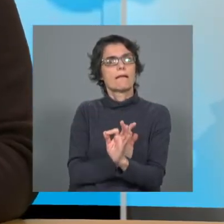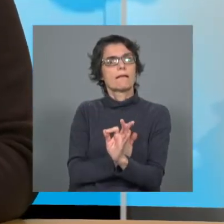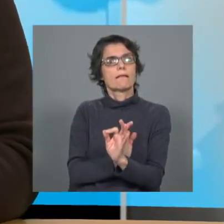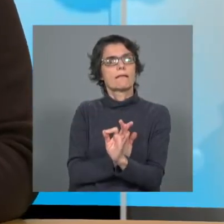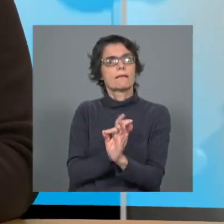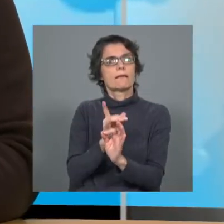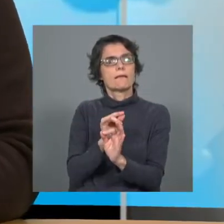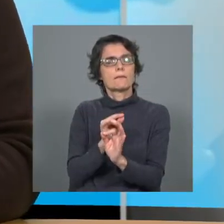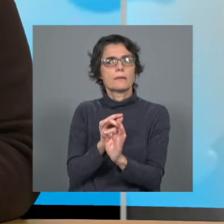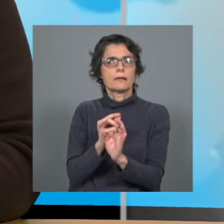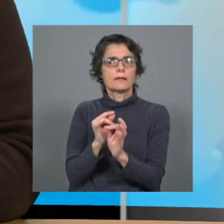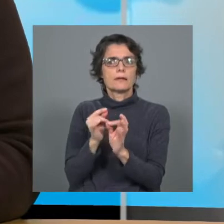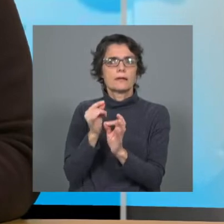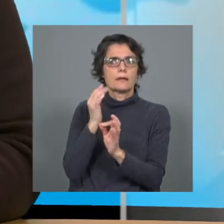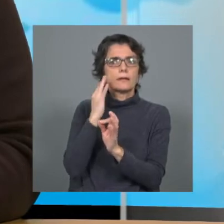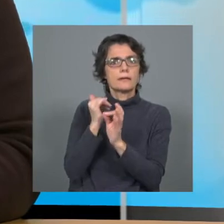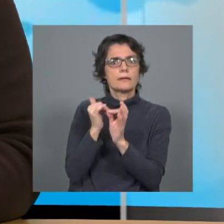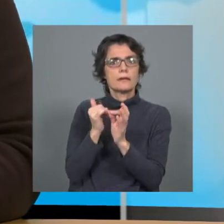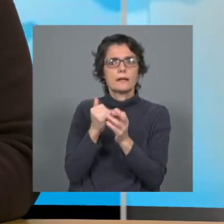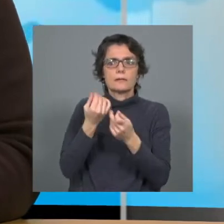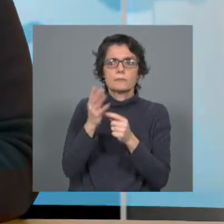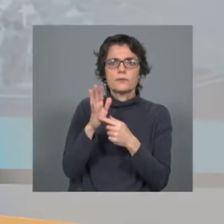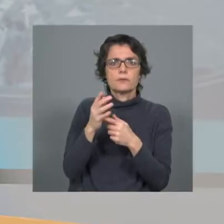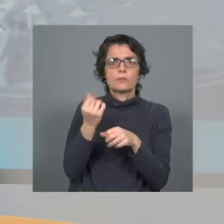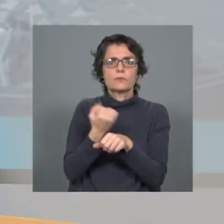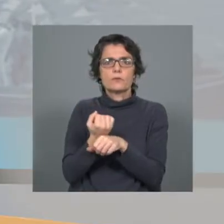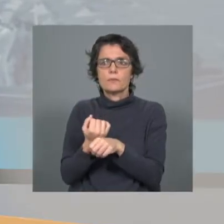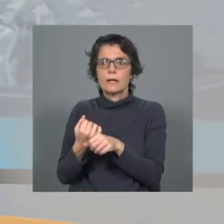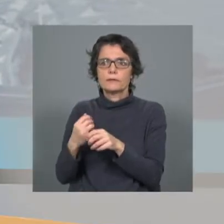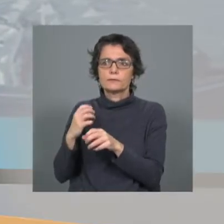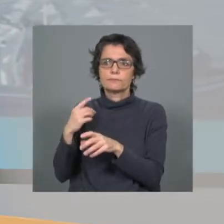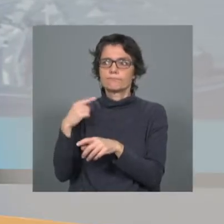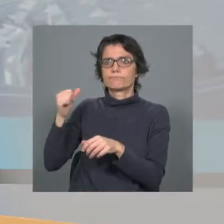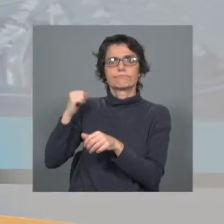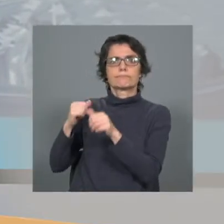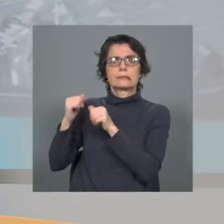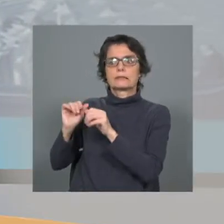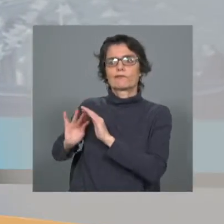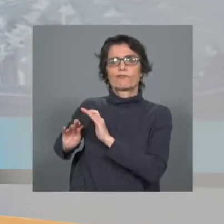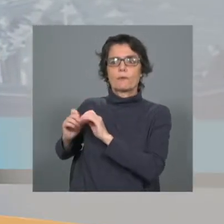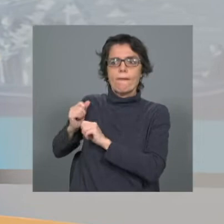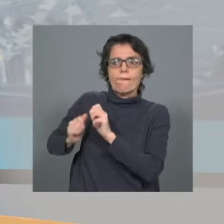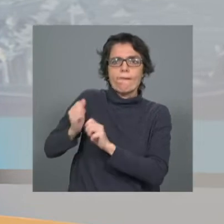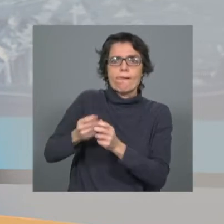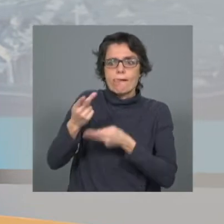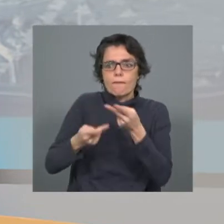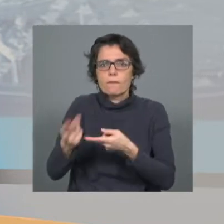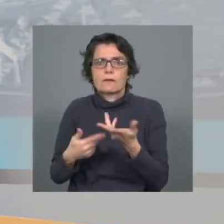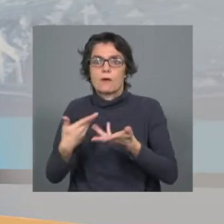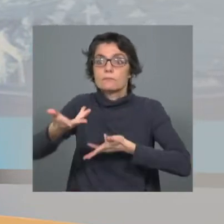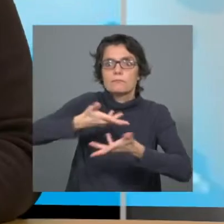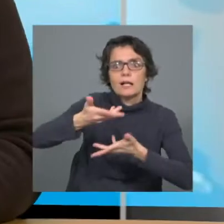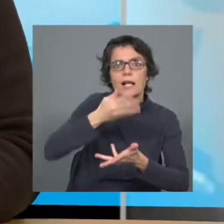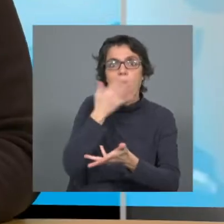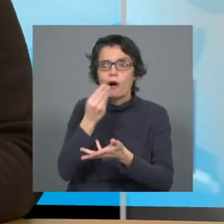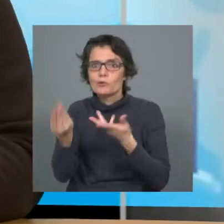deste tempo. E avaliações, etc., que vão ficando... Avaliações e a própria relação dos alunos. A própria relação dos alunos,